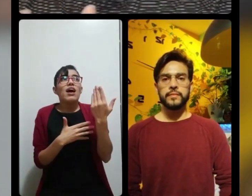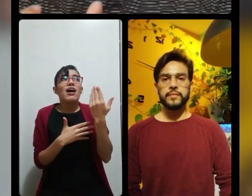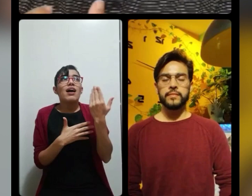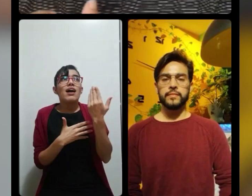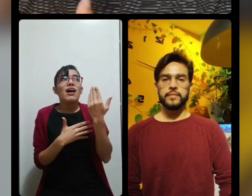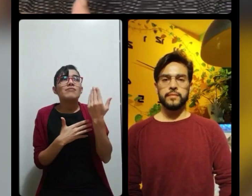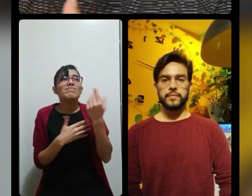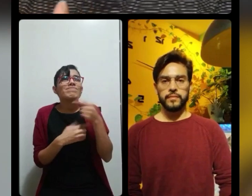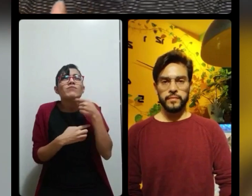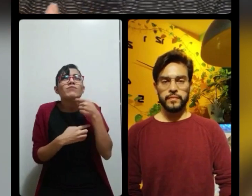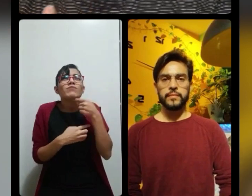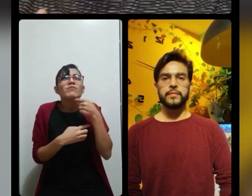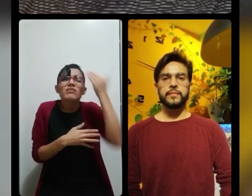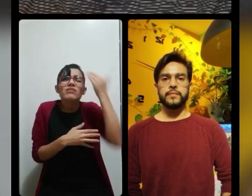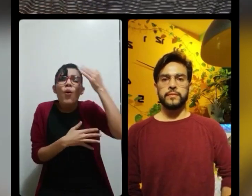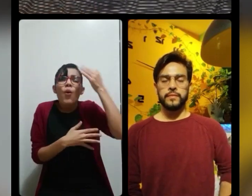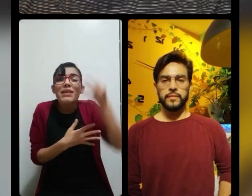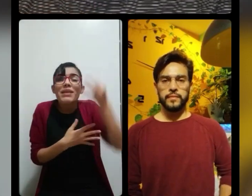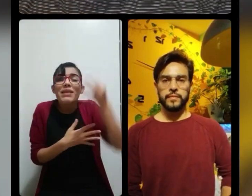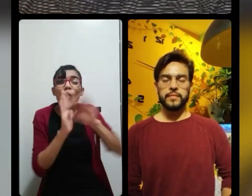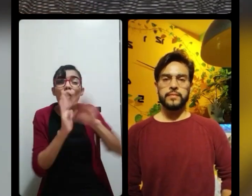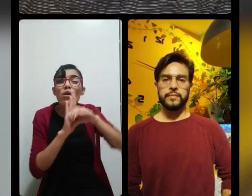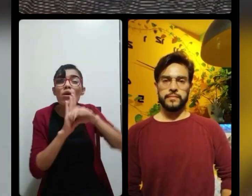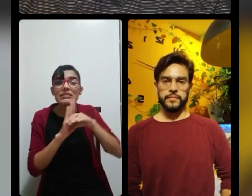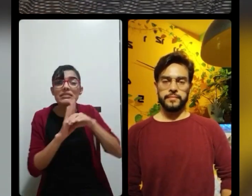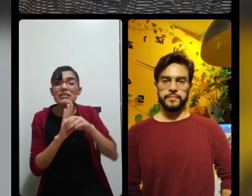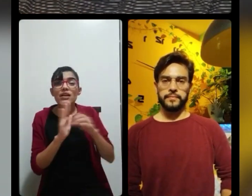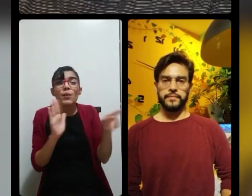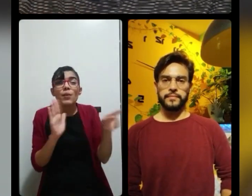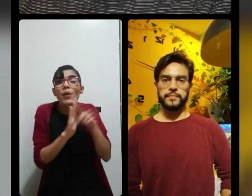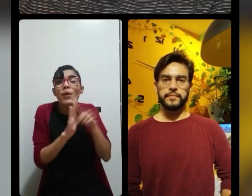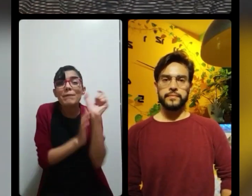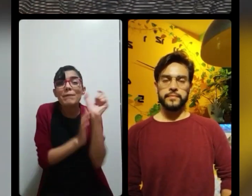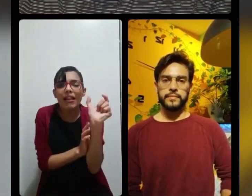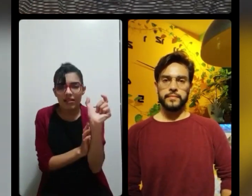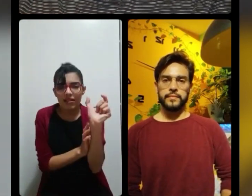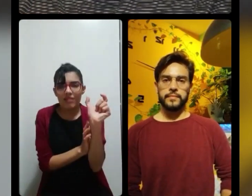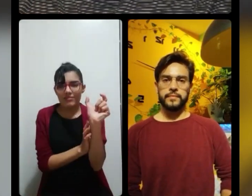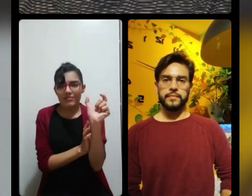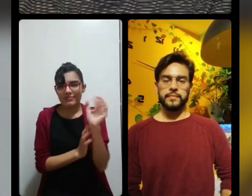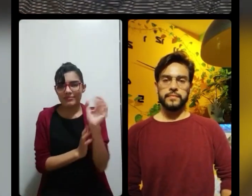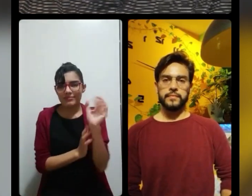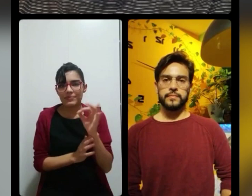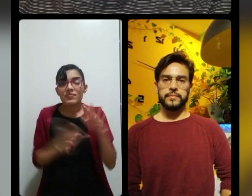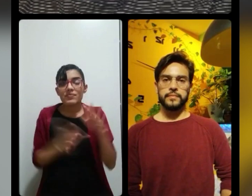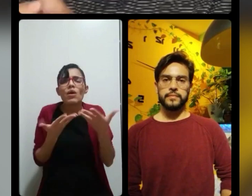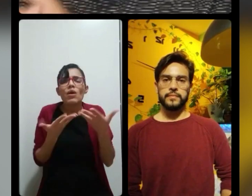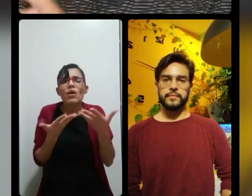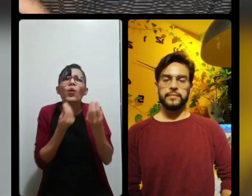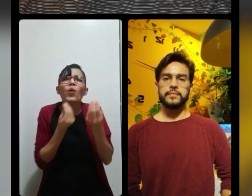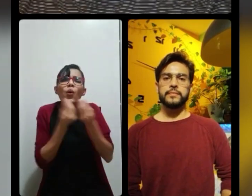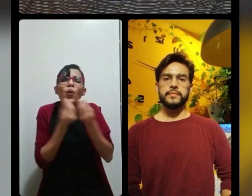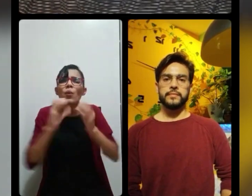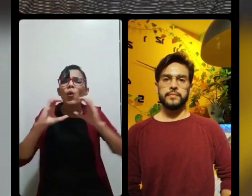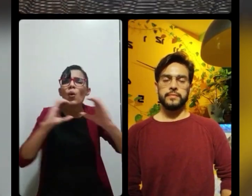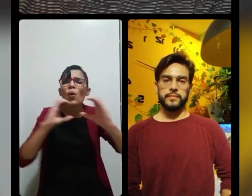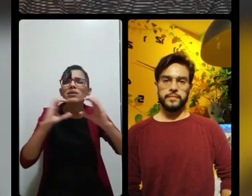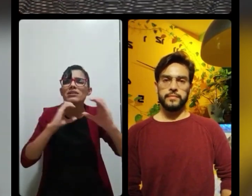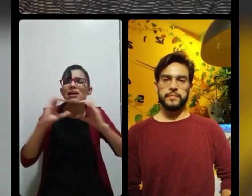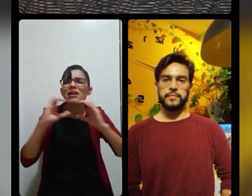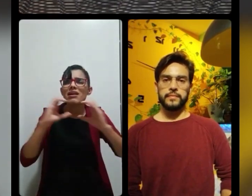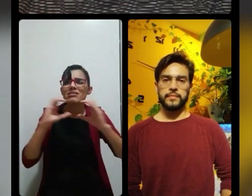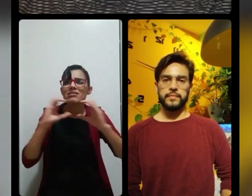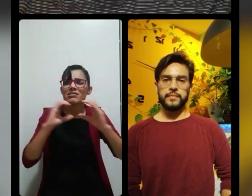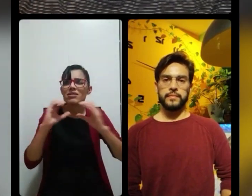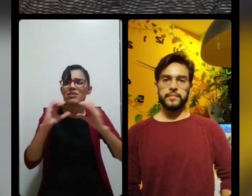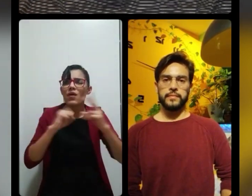que 85, é que vai sair o Comunicação Não Verbal, com uma expressão que era muito pouco, dois autores, que